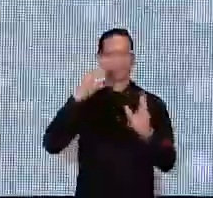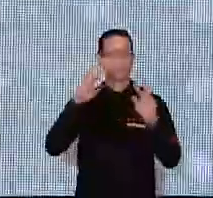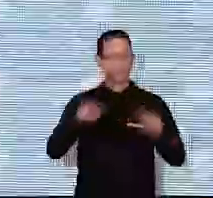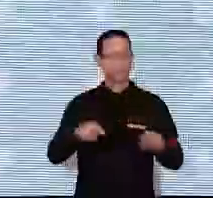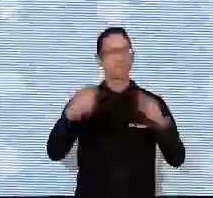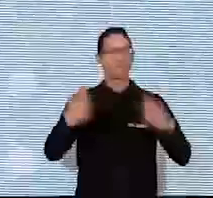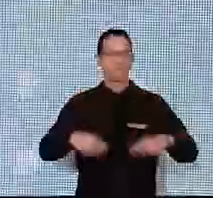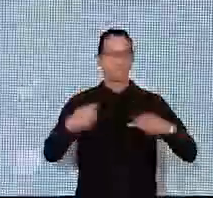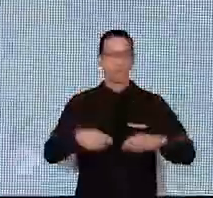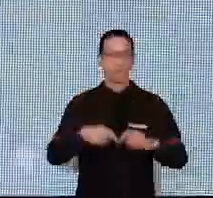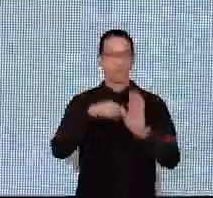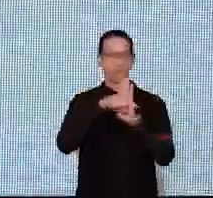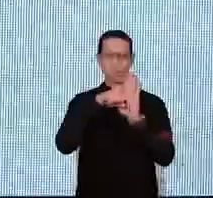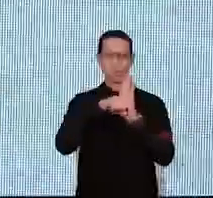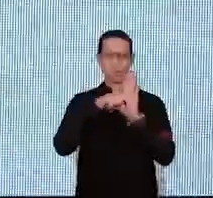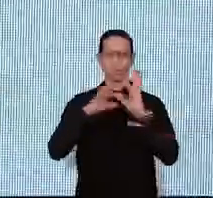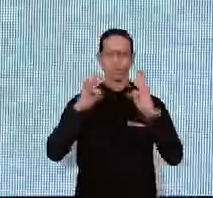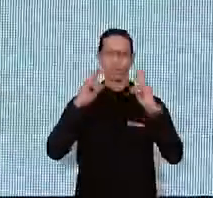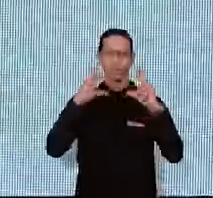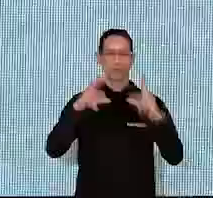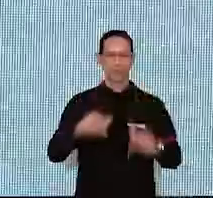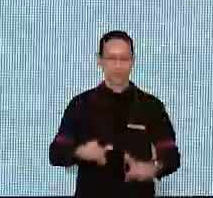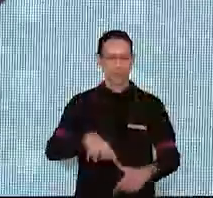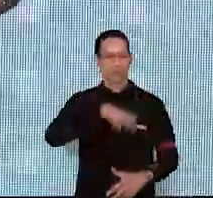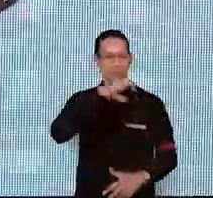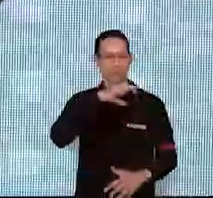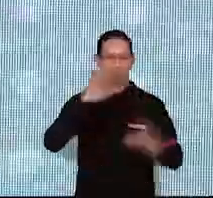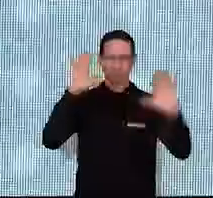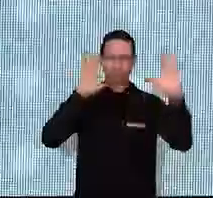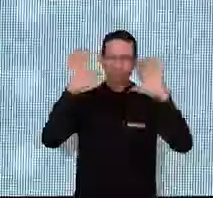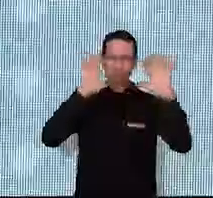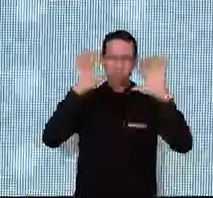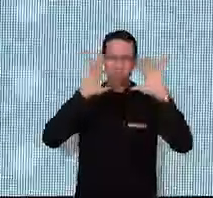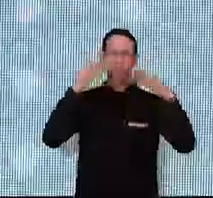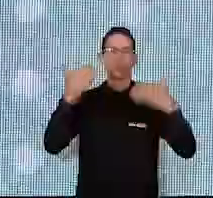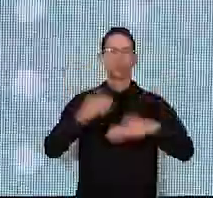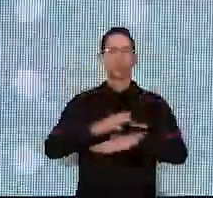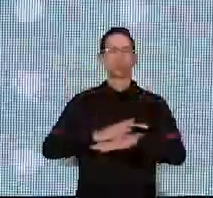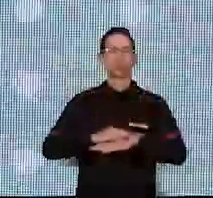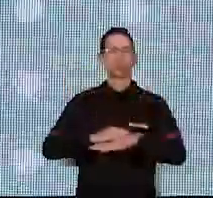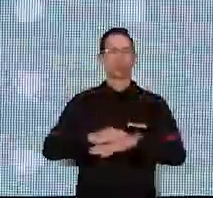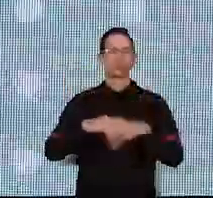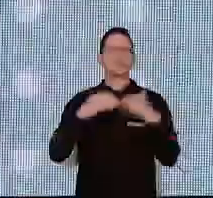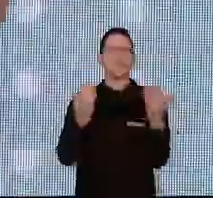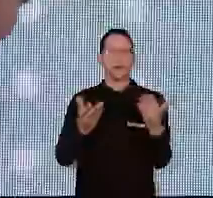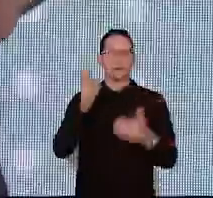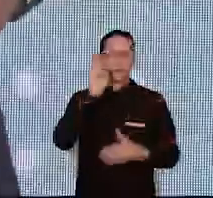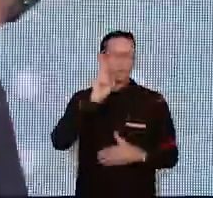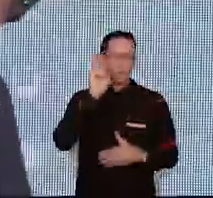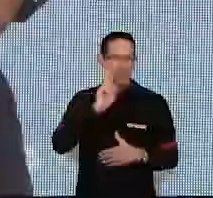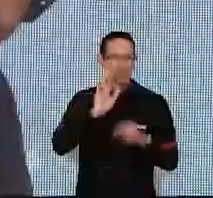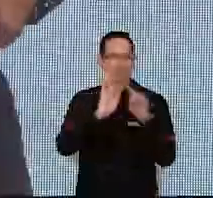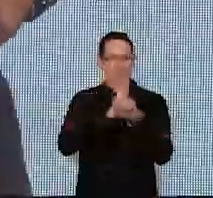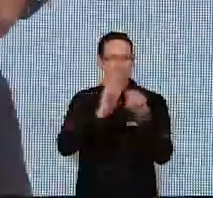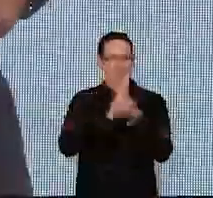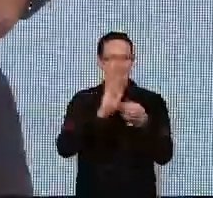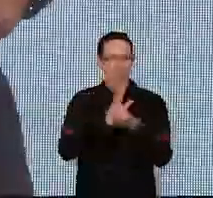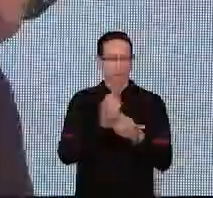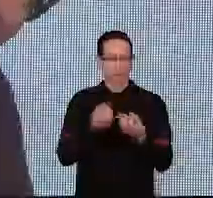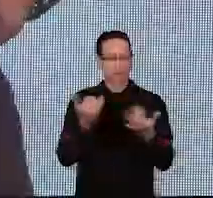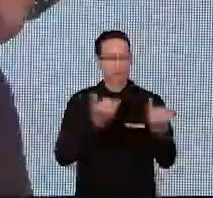importante avaliar o animal como um todo para poder imaginar qual é a doença de base, fazer um bom histórico, anamnese, coletar